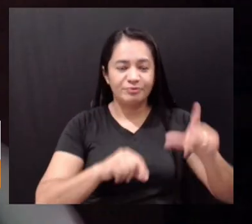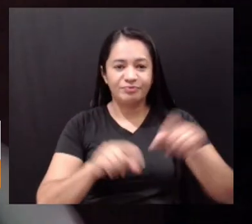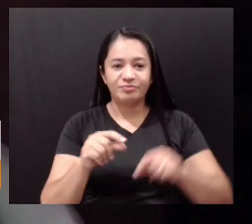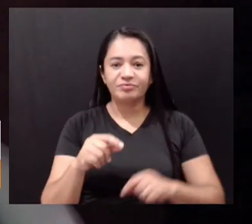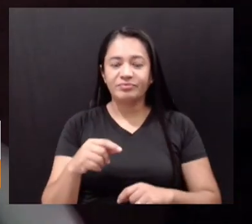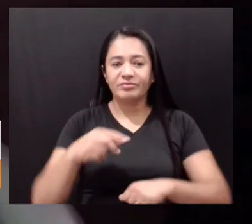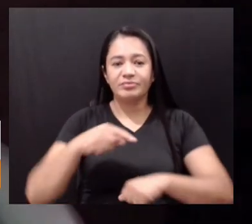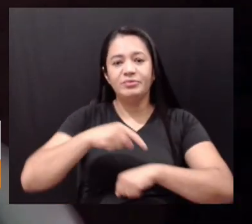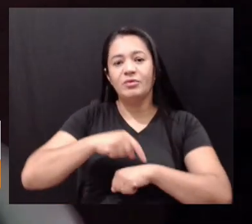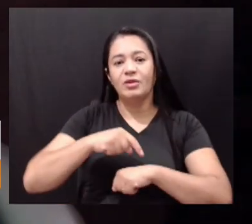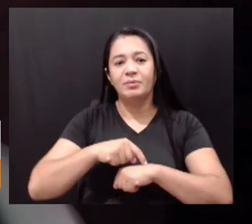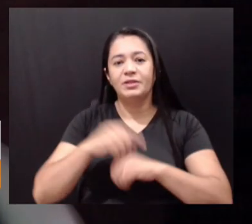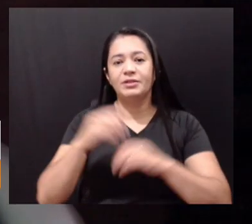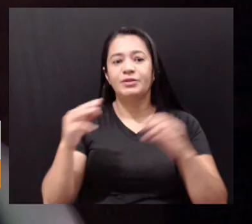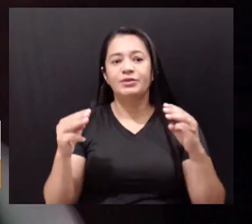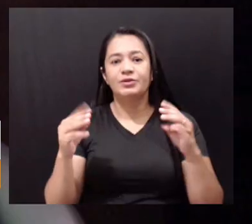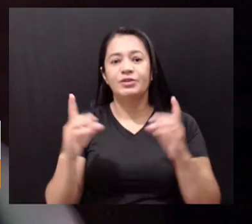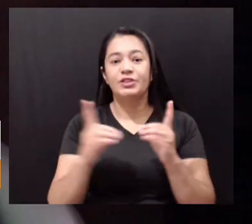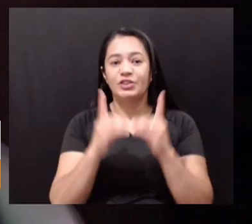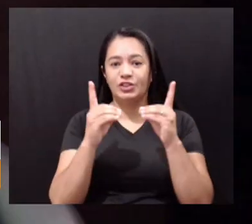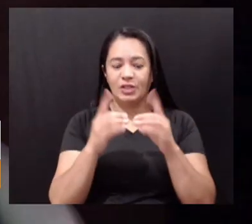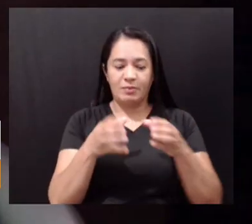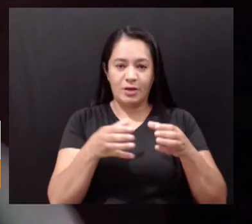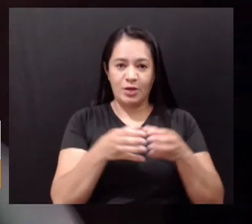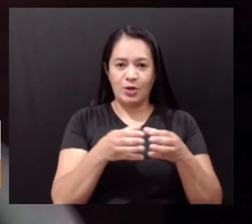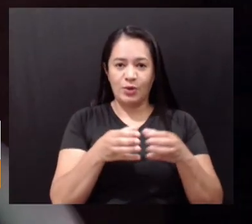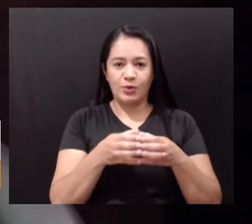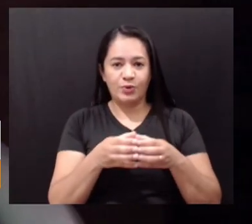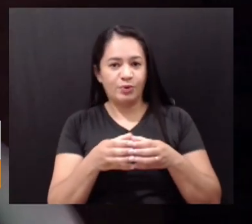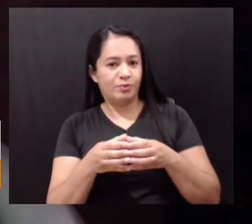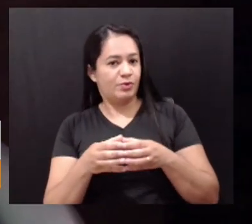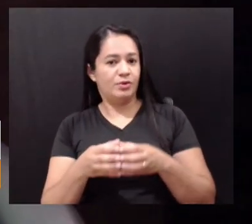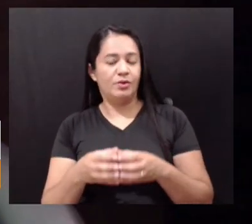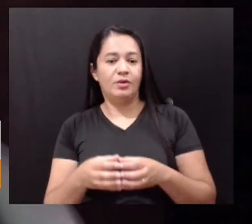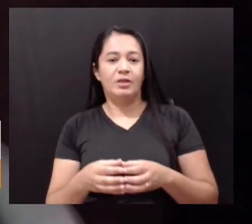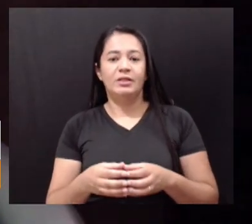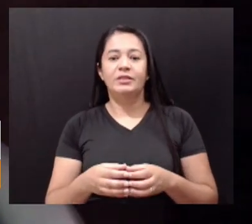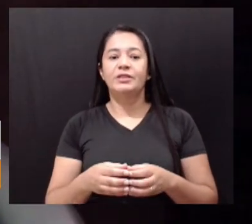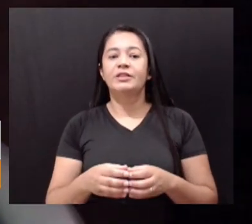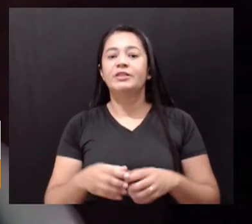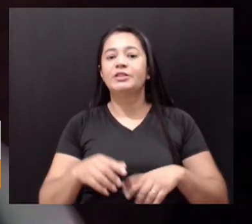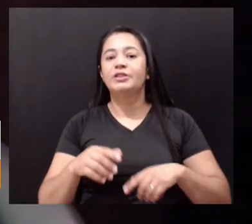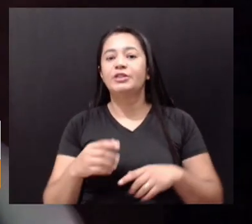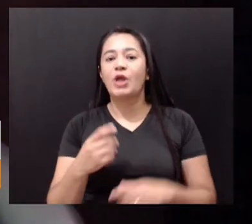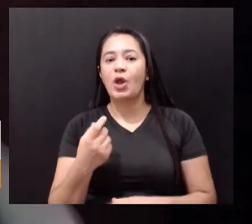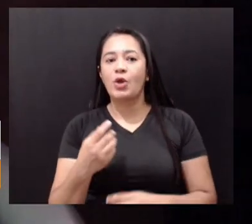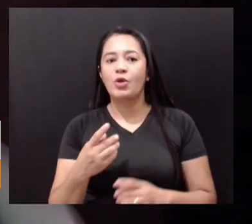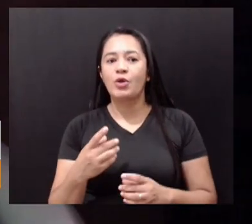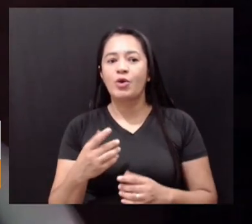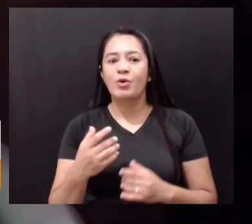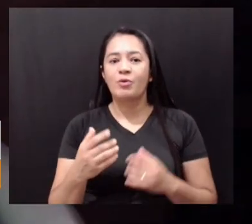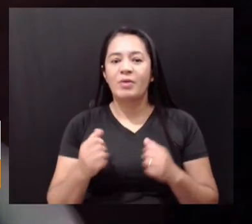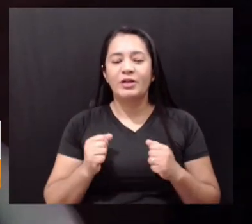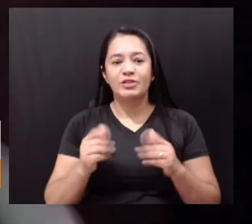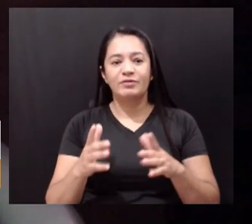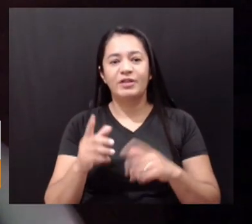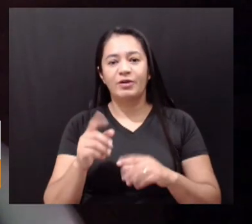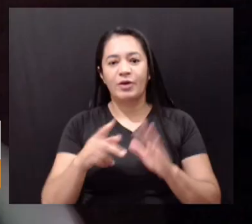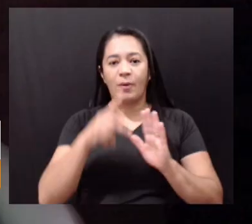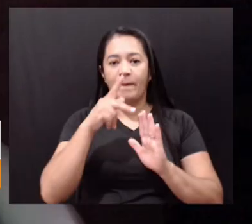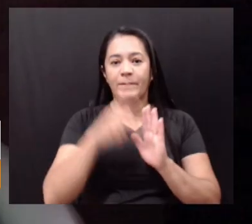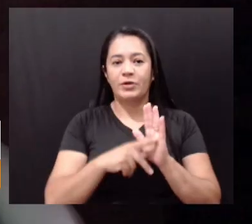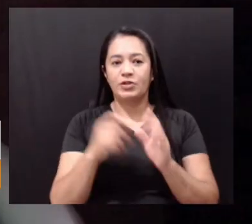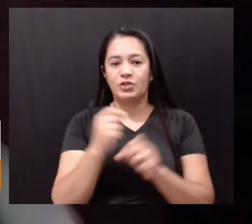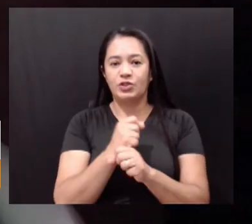recrutamento em conjunto, né. E uma das atividades que a gente tinha para desenvolver lá, a gente falava de um projeto de 10 anos, né, então onde que eu me imagino